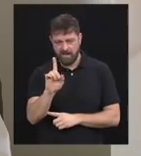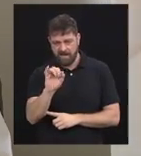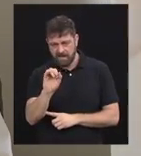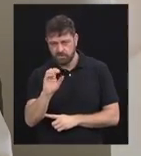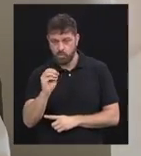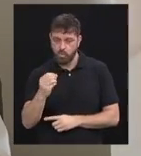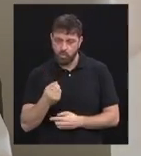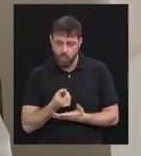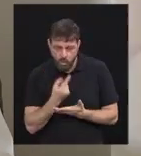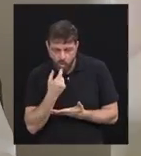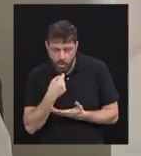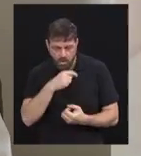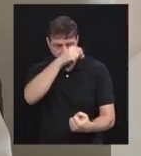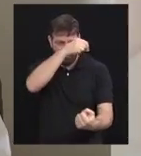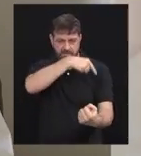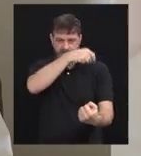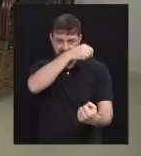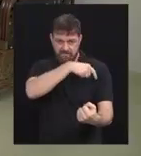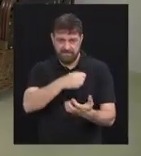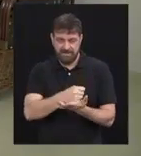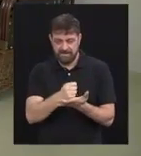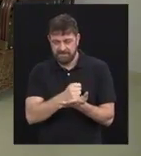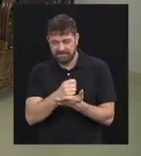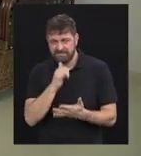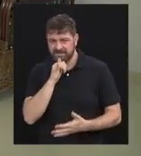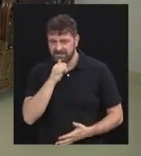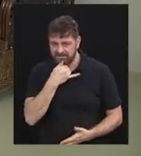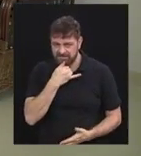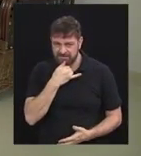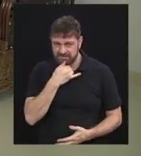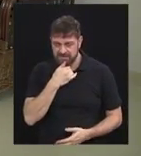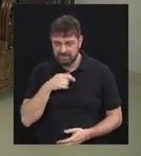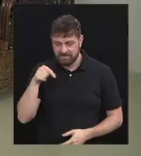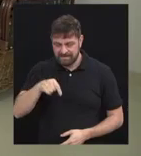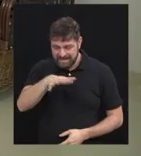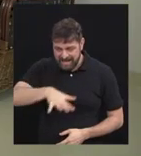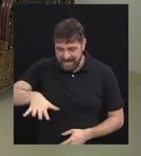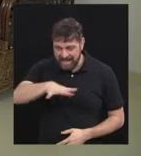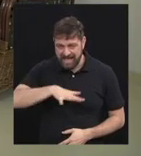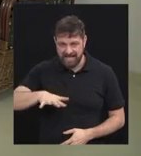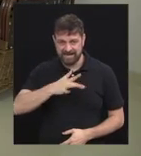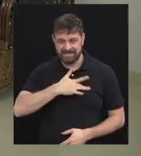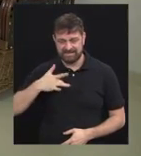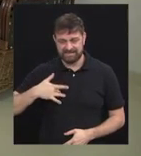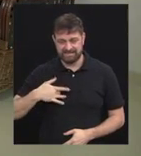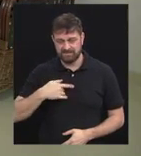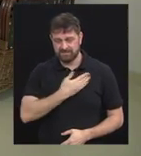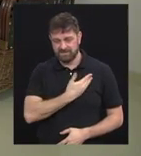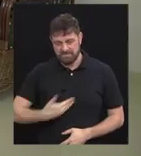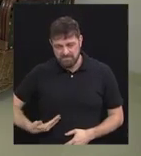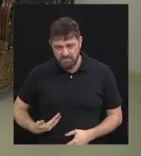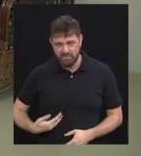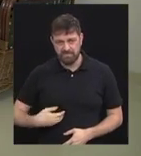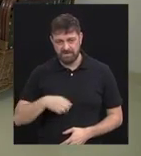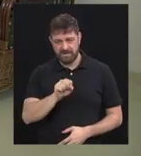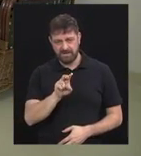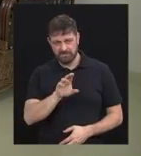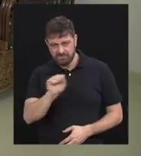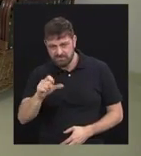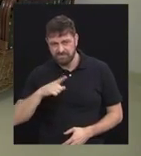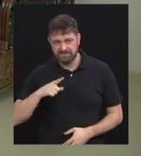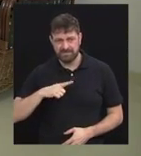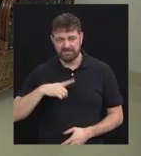quimioterapia. Então, infelizmente ainda, principalmente no sistema público, nós temos uma dificuldade muito grande para